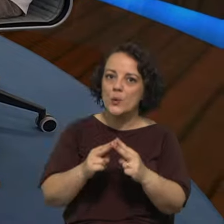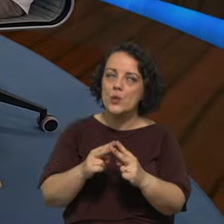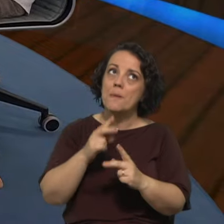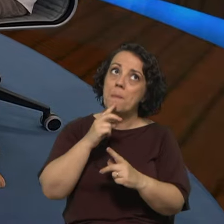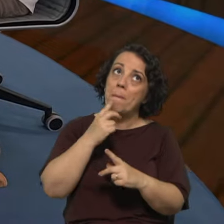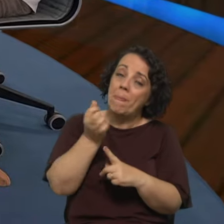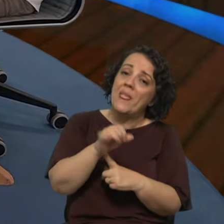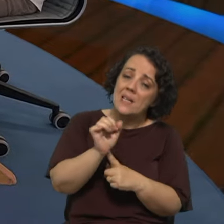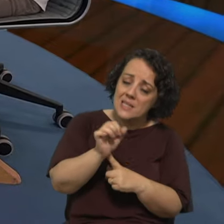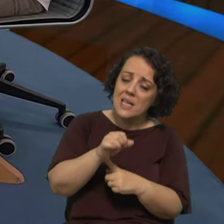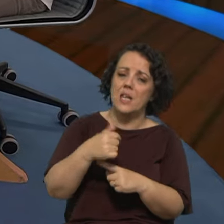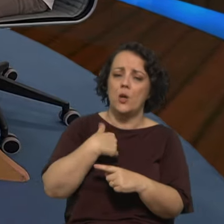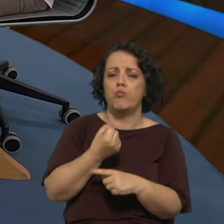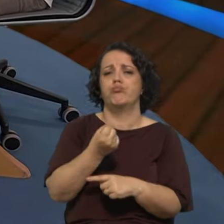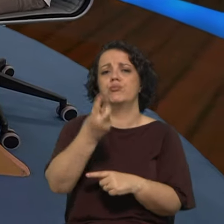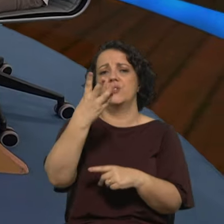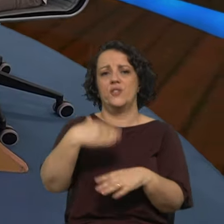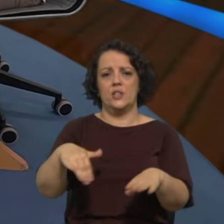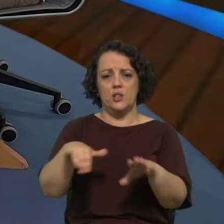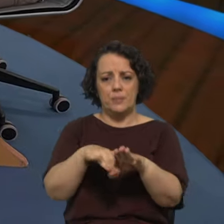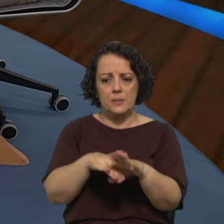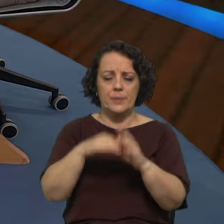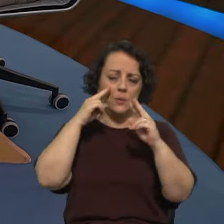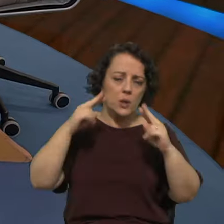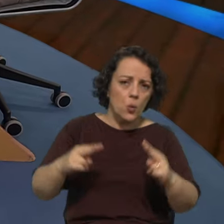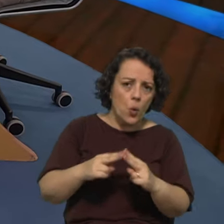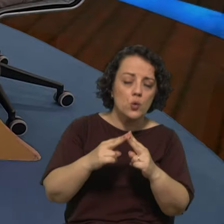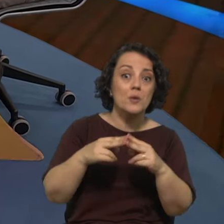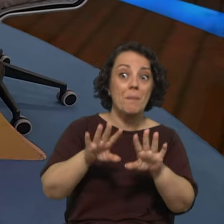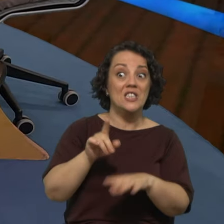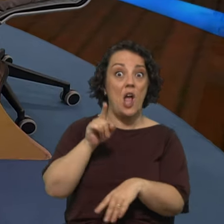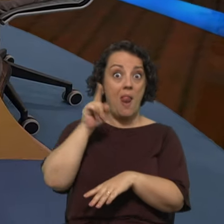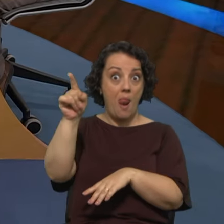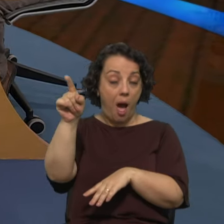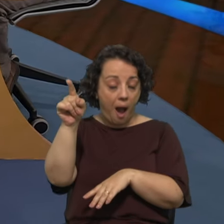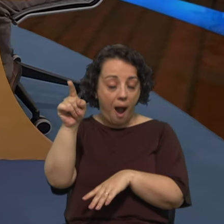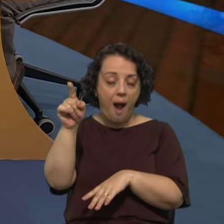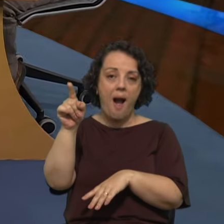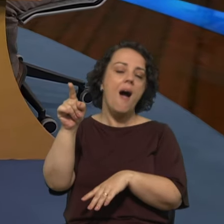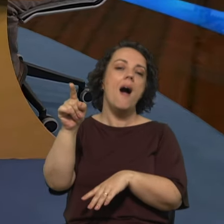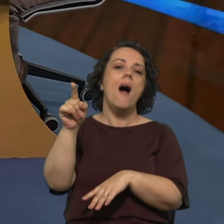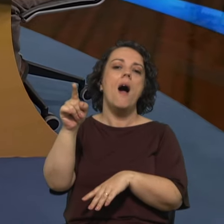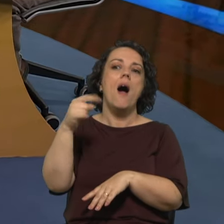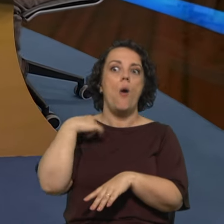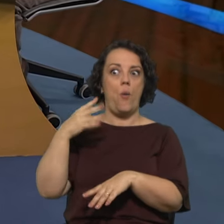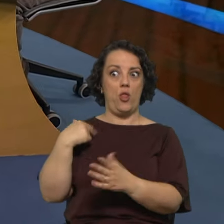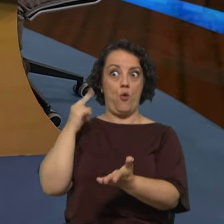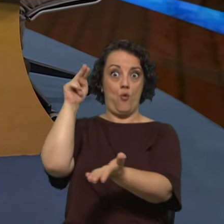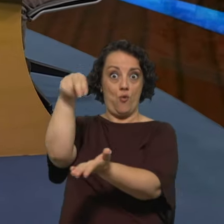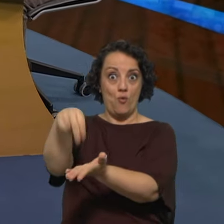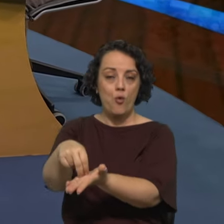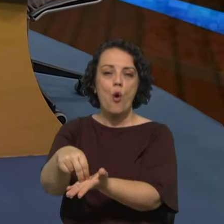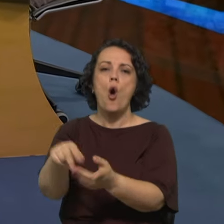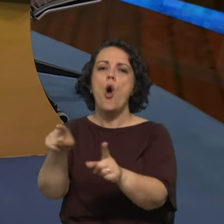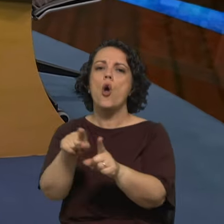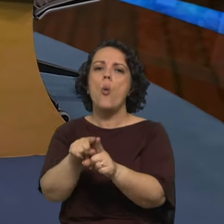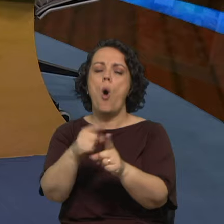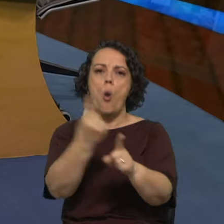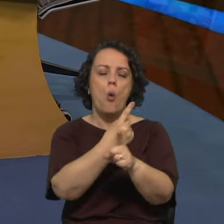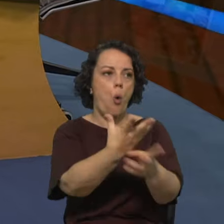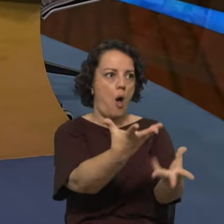que participem muitos encontros organizo muitos encontros e lá o que eu faço é é é é transplantar de uns lados para os